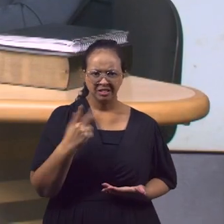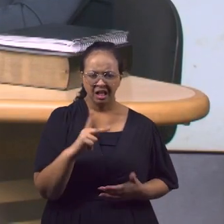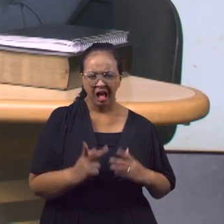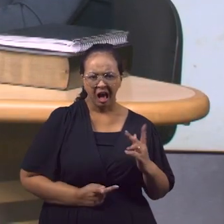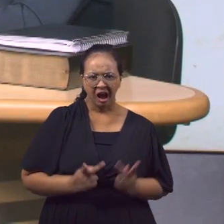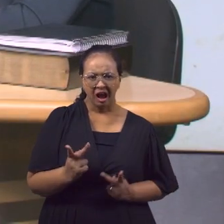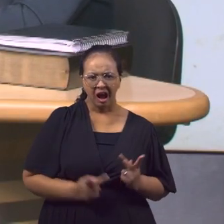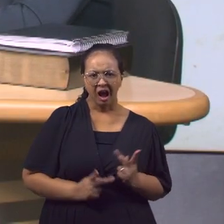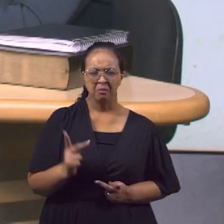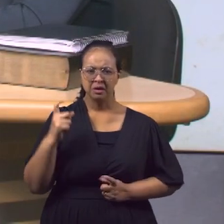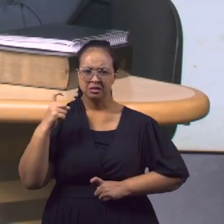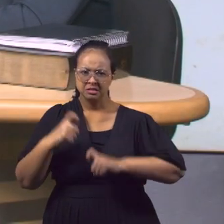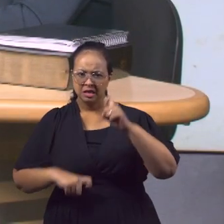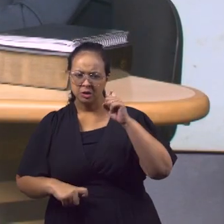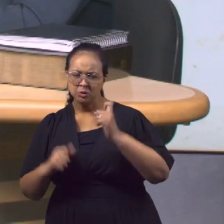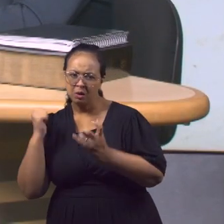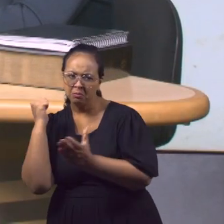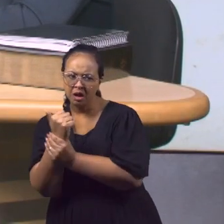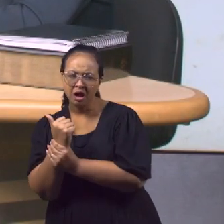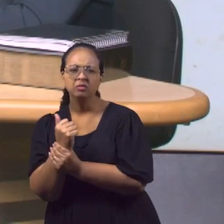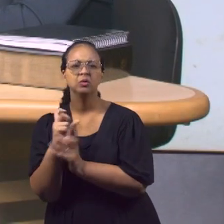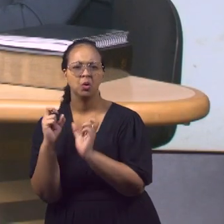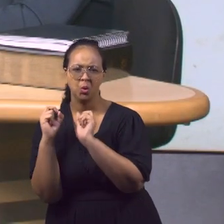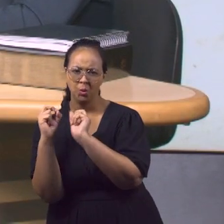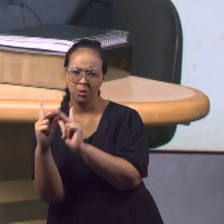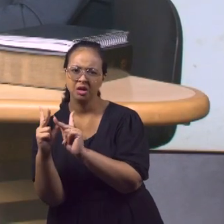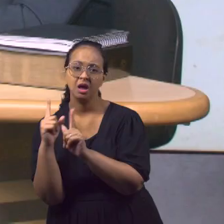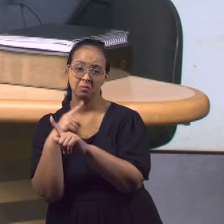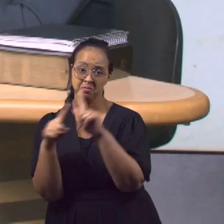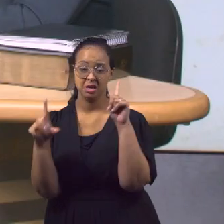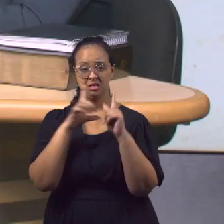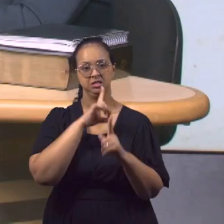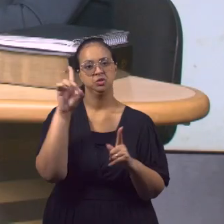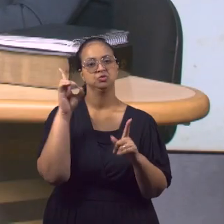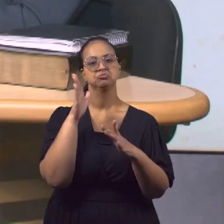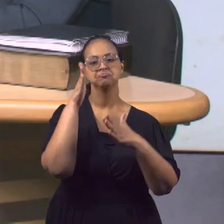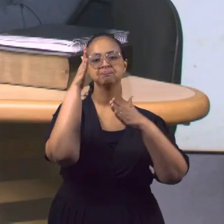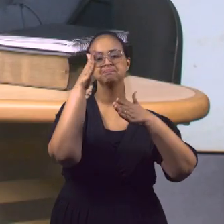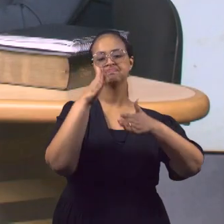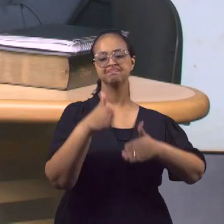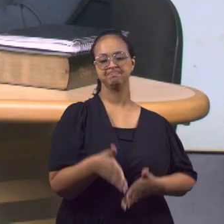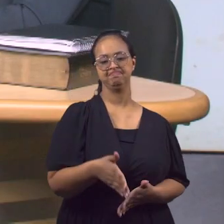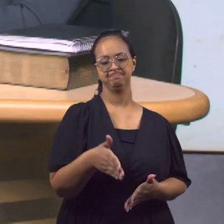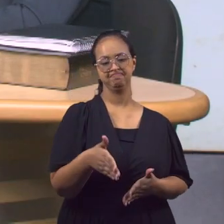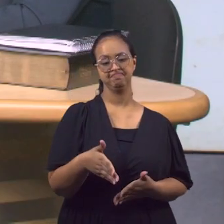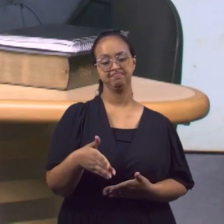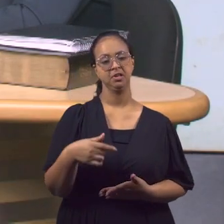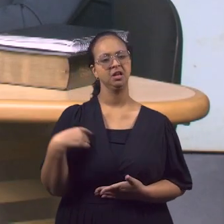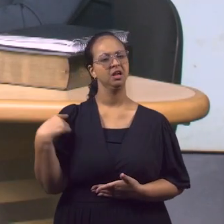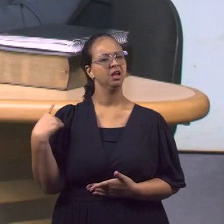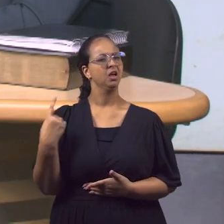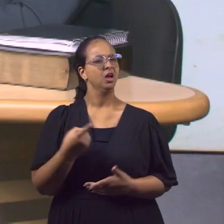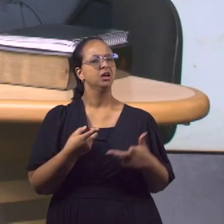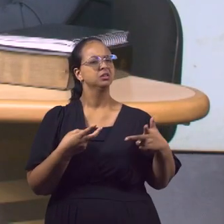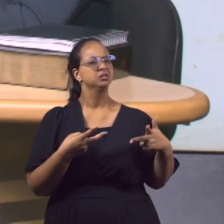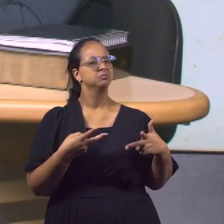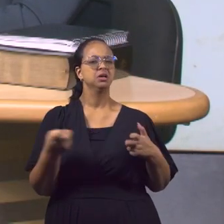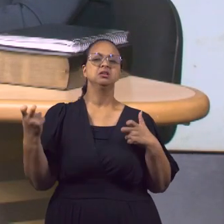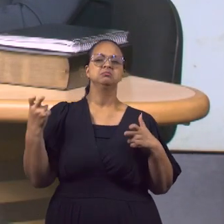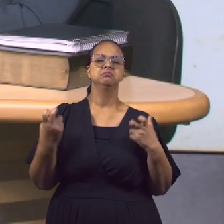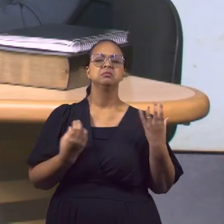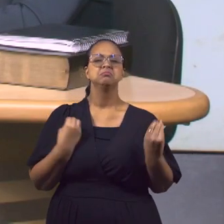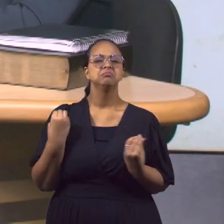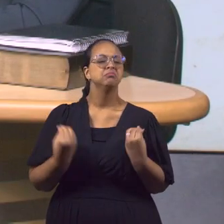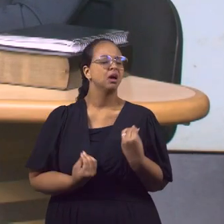ele permaneceu fiel com a sua promessa. A gente observa que o cenário ele muda de uma forma